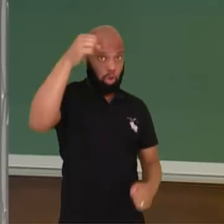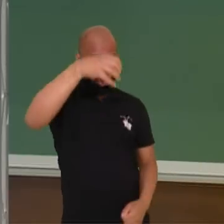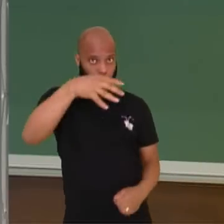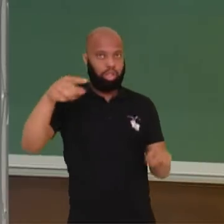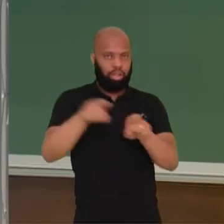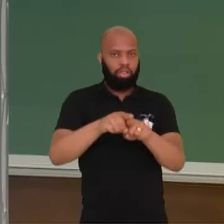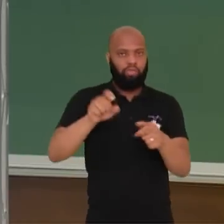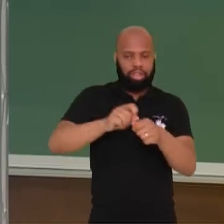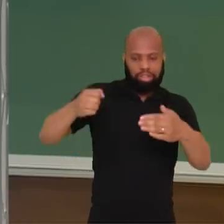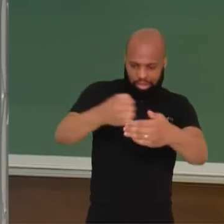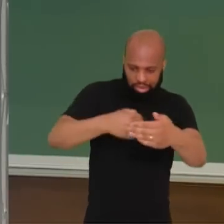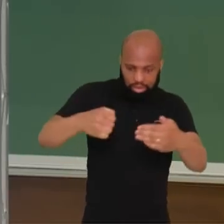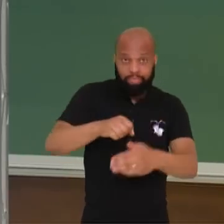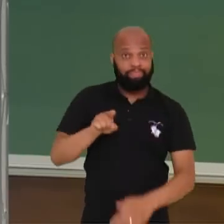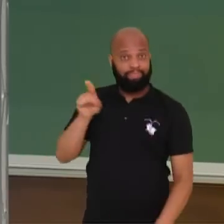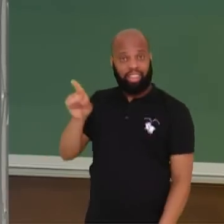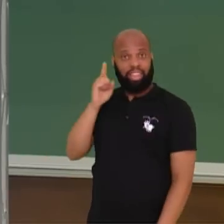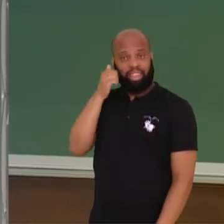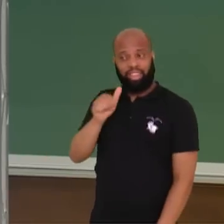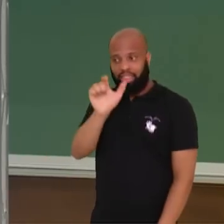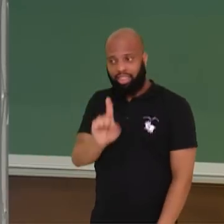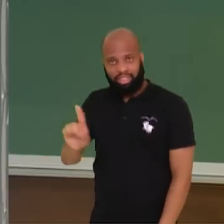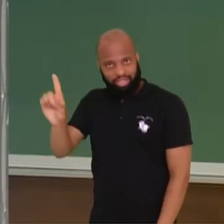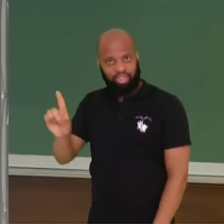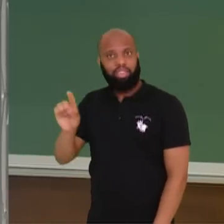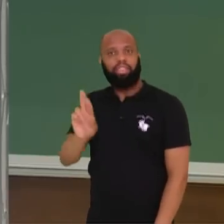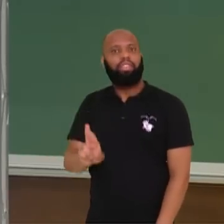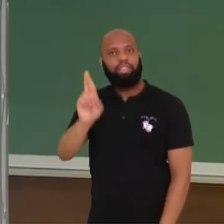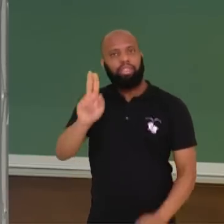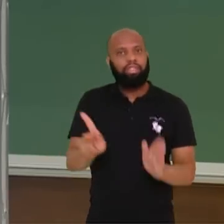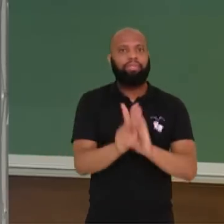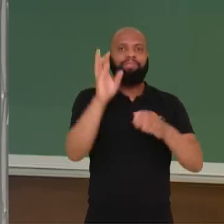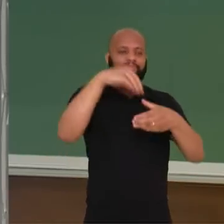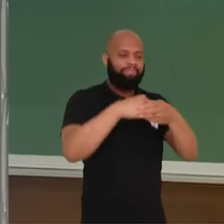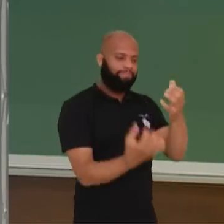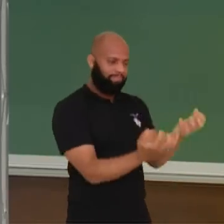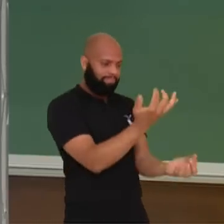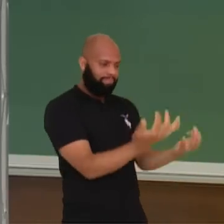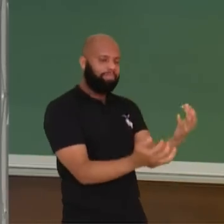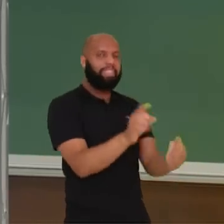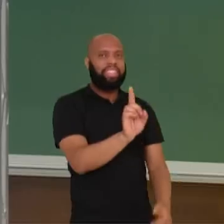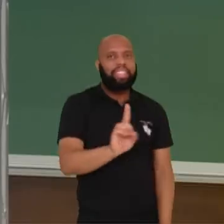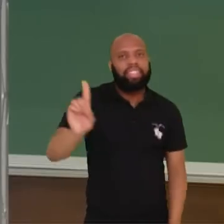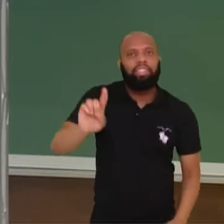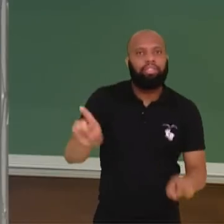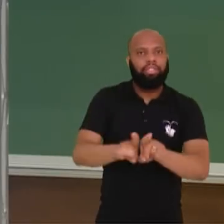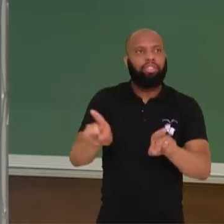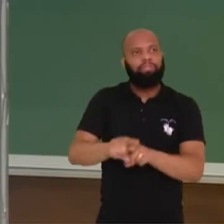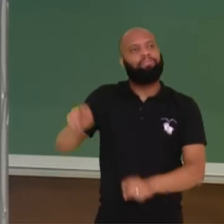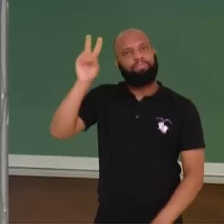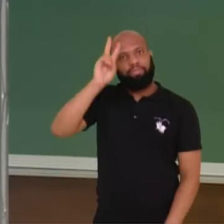alimento. Héstia é representada naquele fogo. Uma deusa que também era